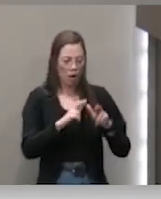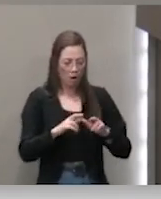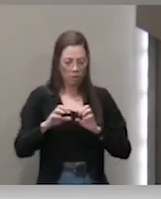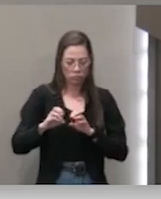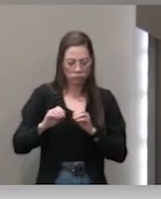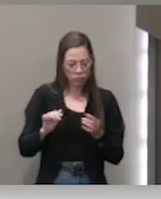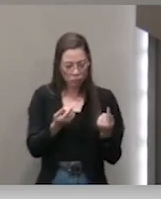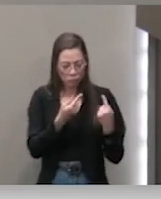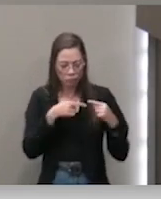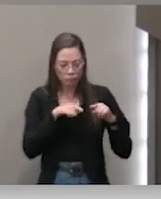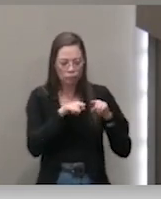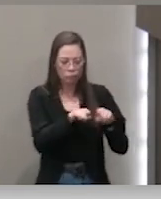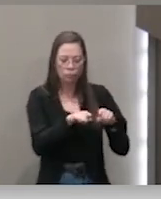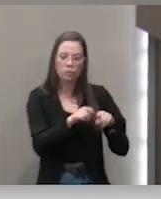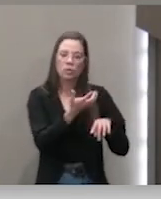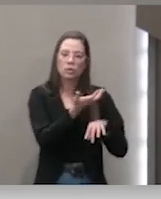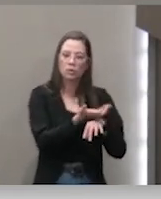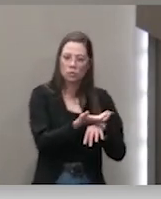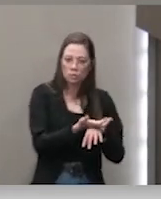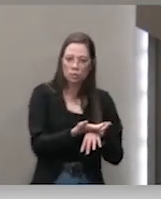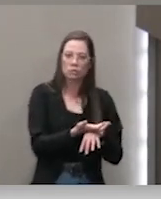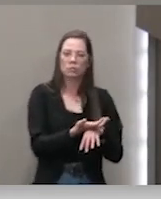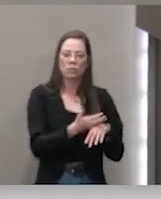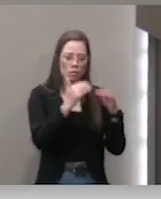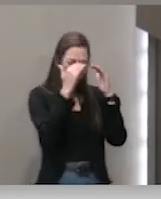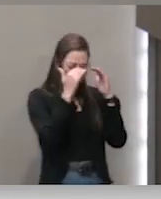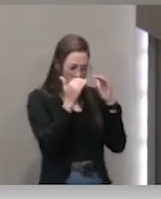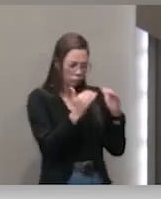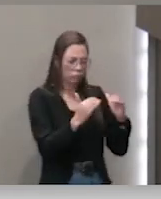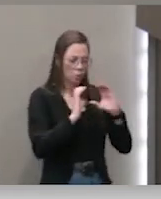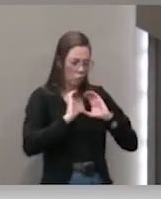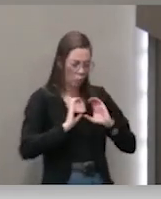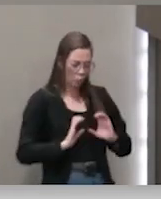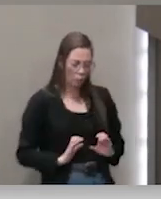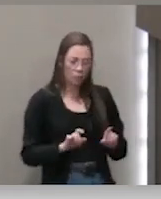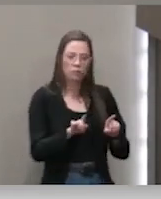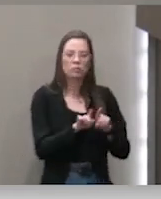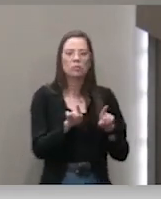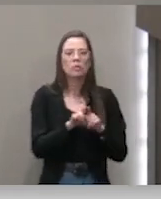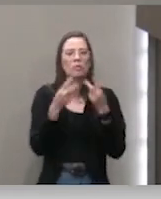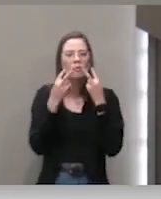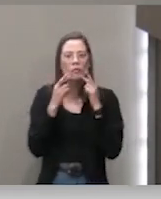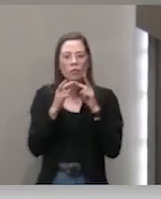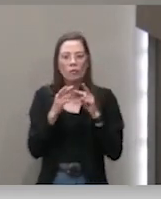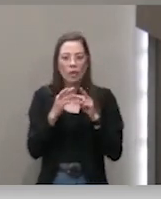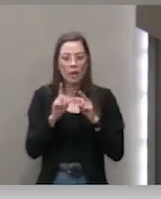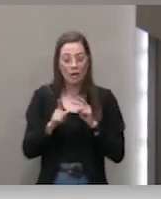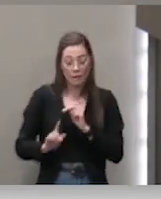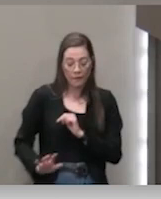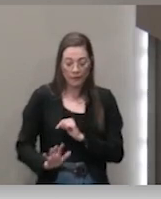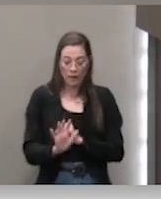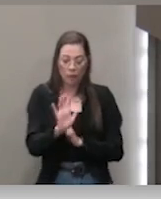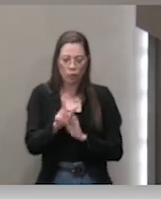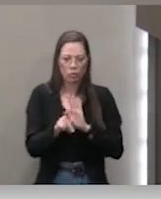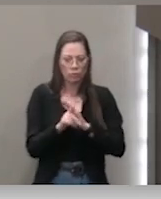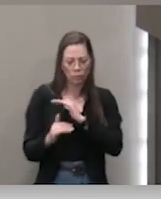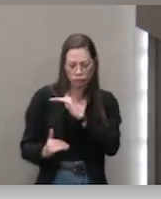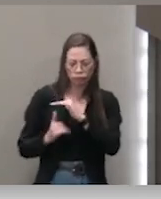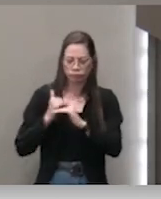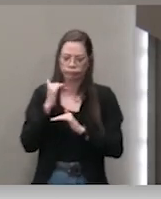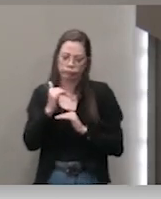lado a lado de disciplina e de respeito, que se vem com hierarquia. Então, sem sombra de